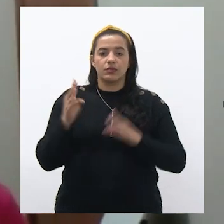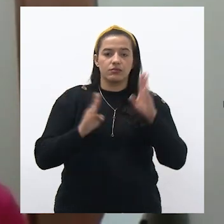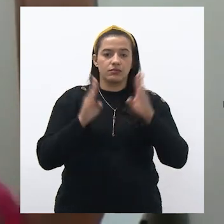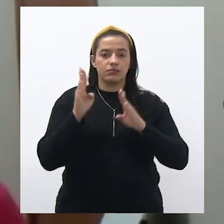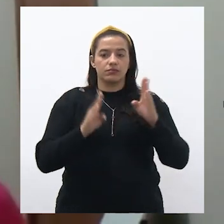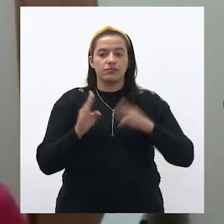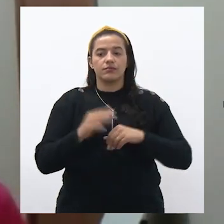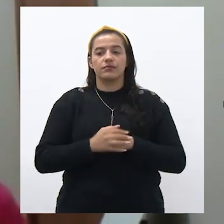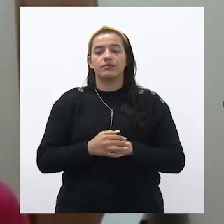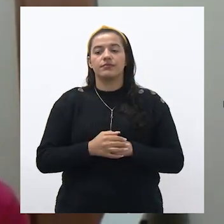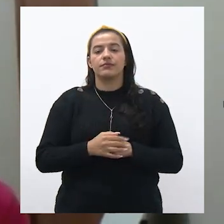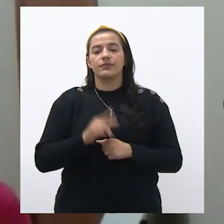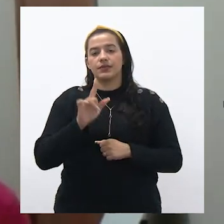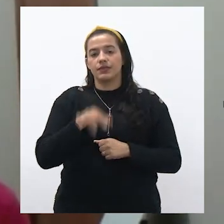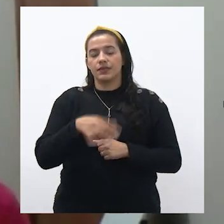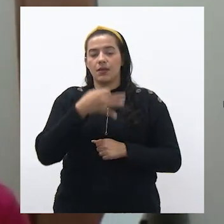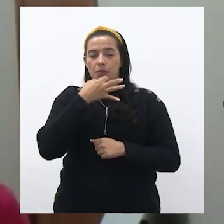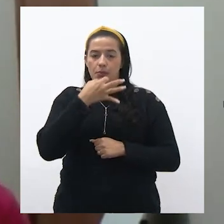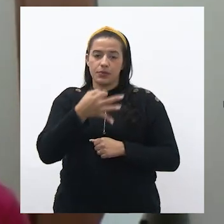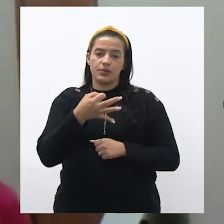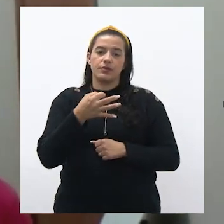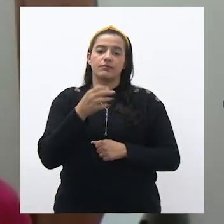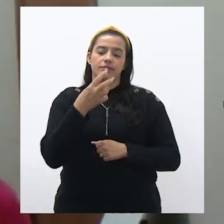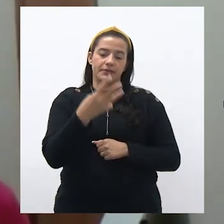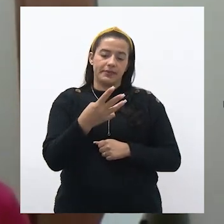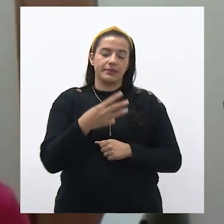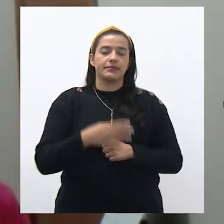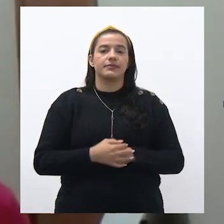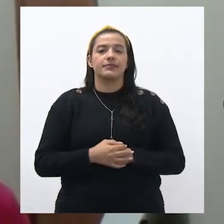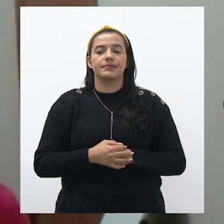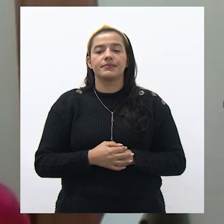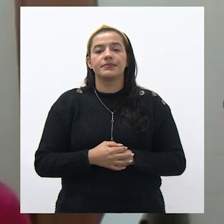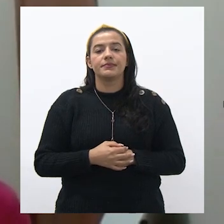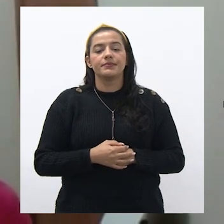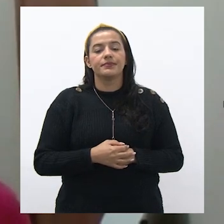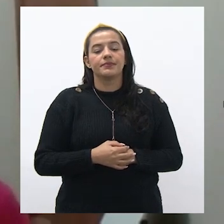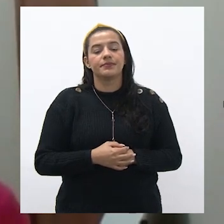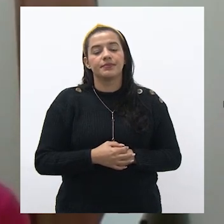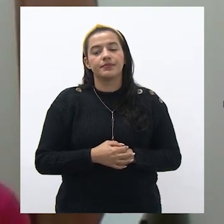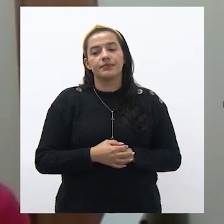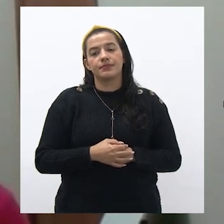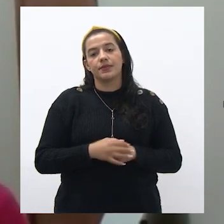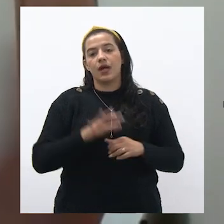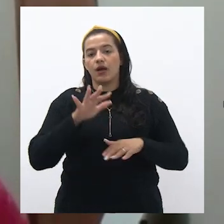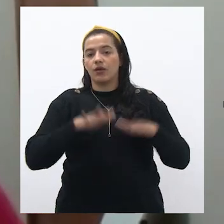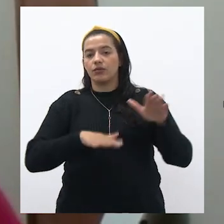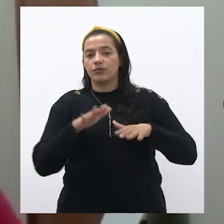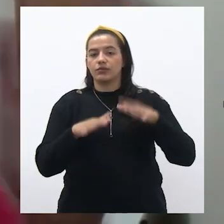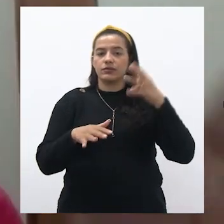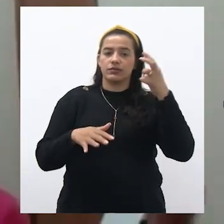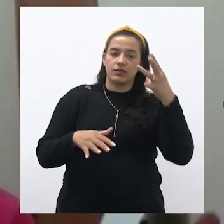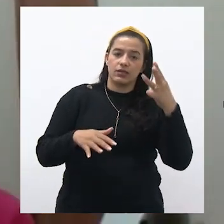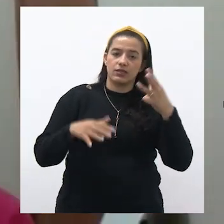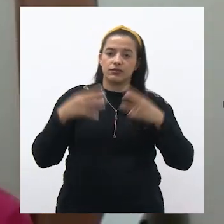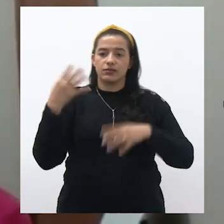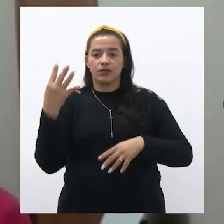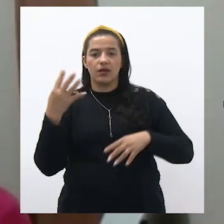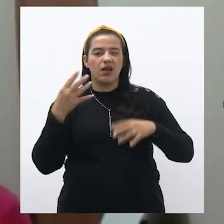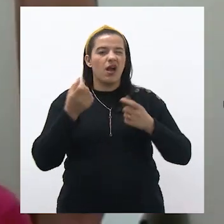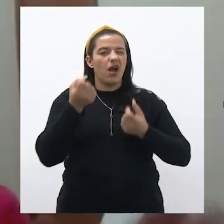Marcelo 3, na minha opinião. É isso mesmo, muitos entre 3, 4, alguns